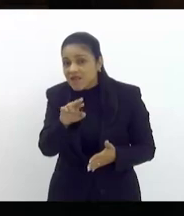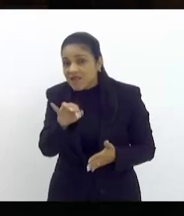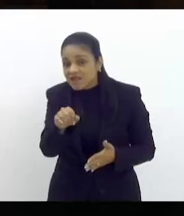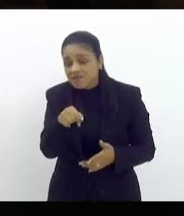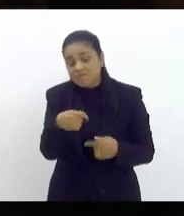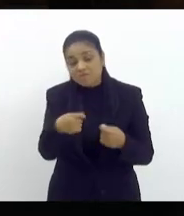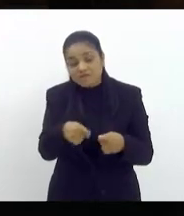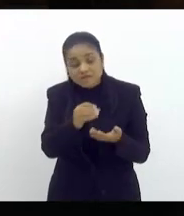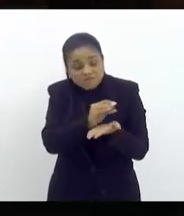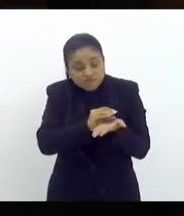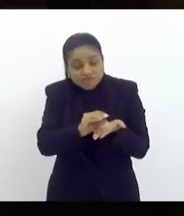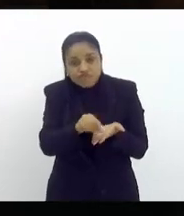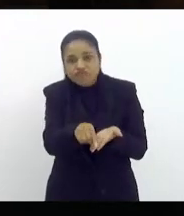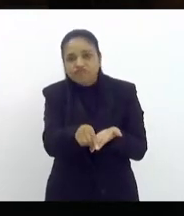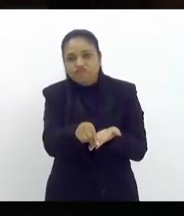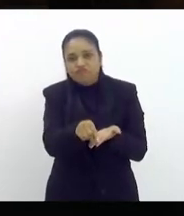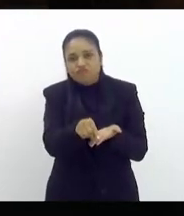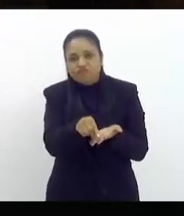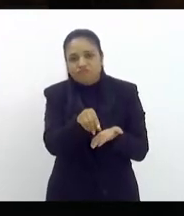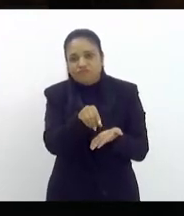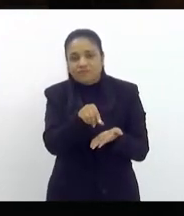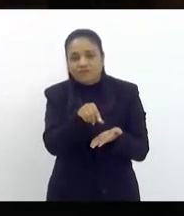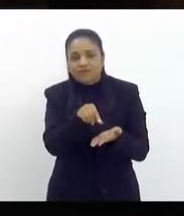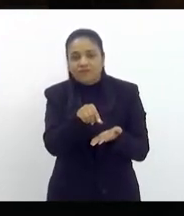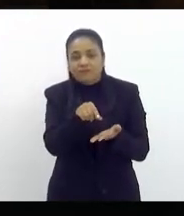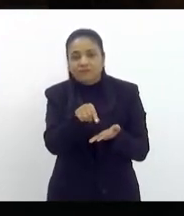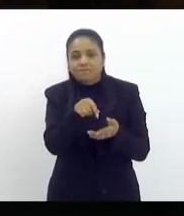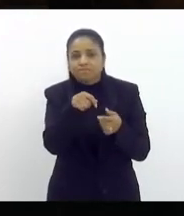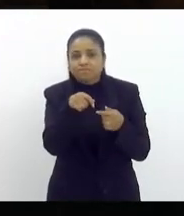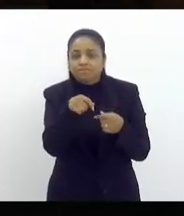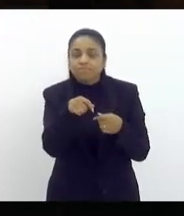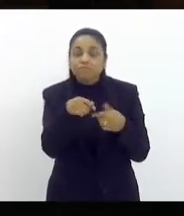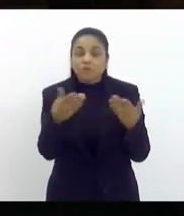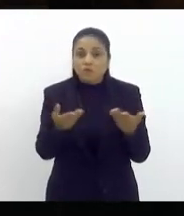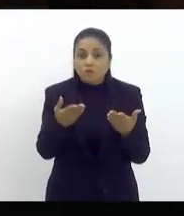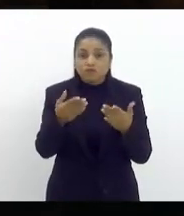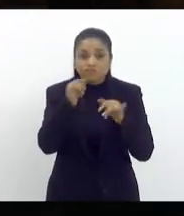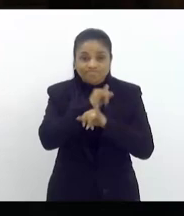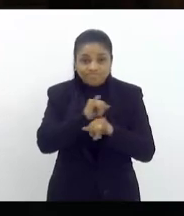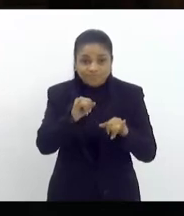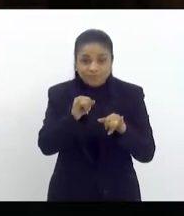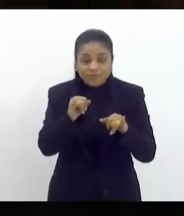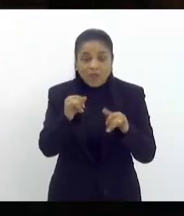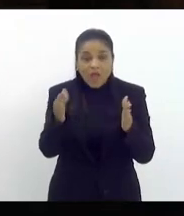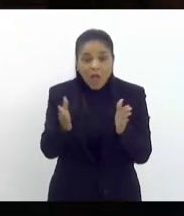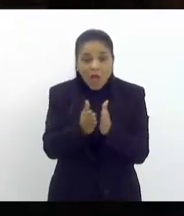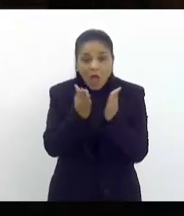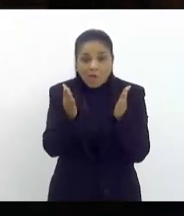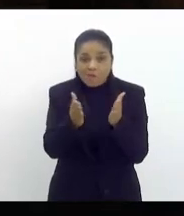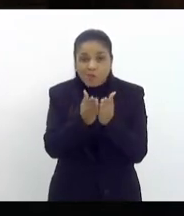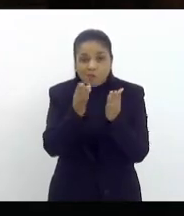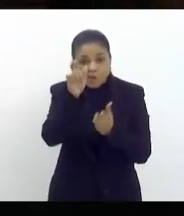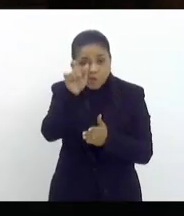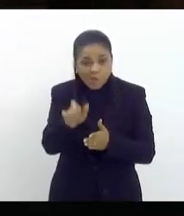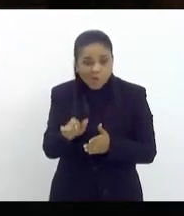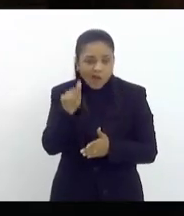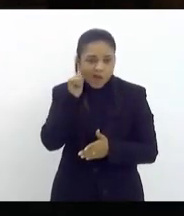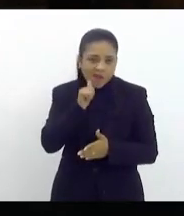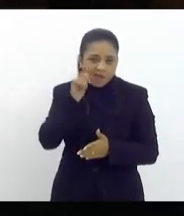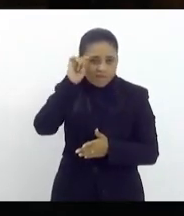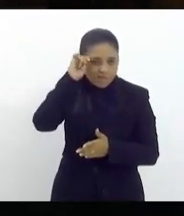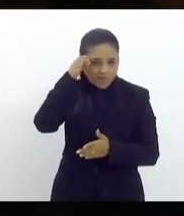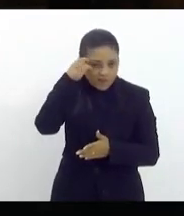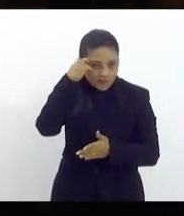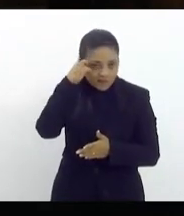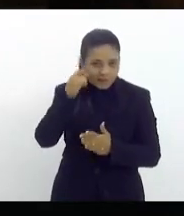dependem e aí a gente precisa falar muito evidente hoje a pobreza perfila uma mulher preta da favela e da